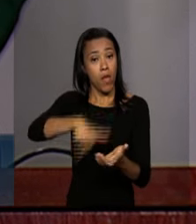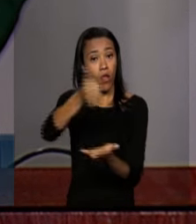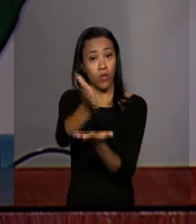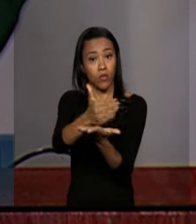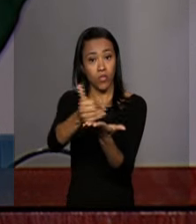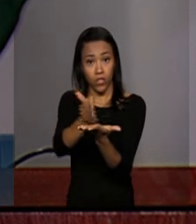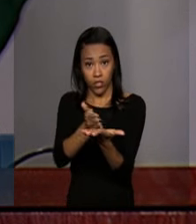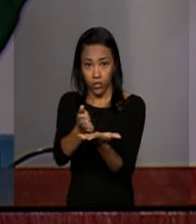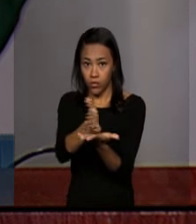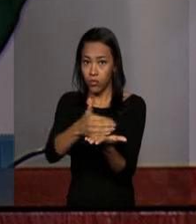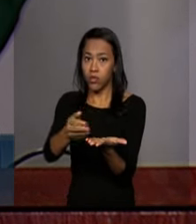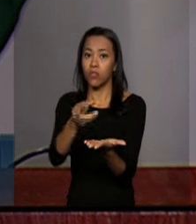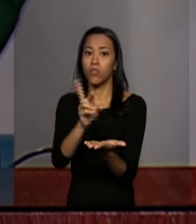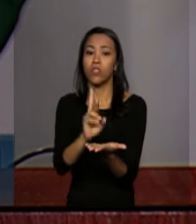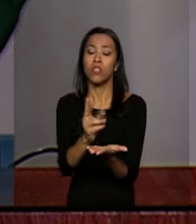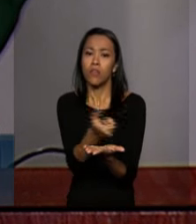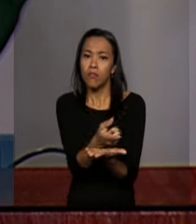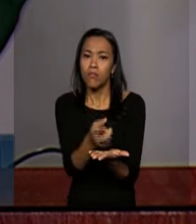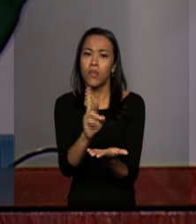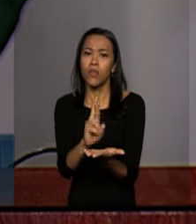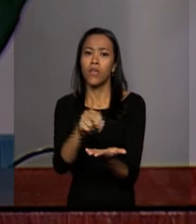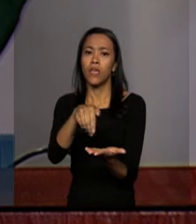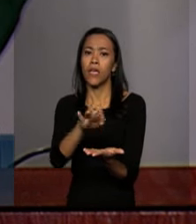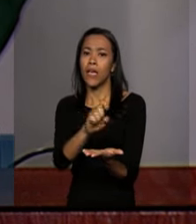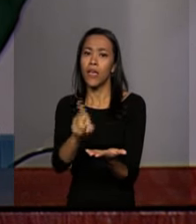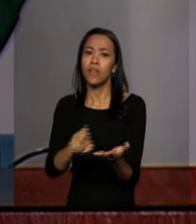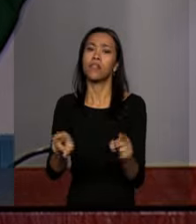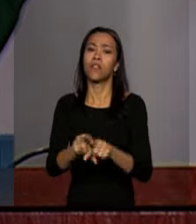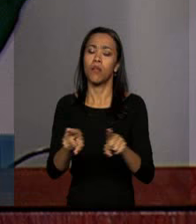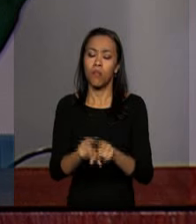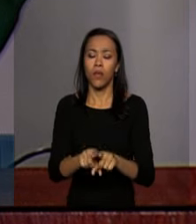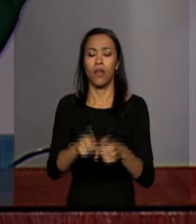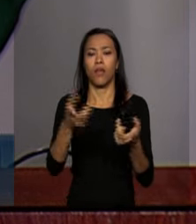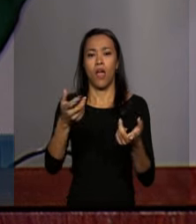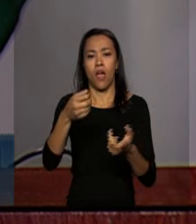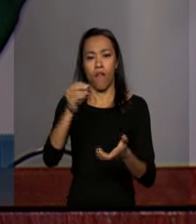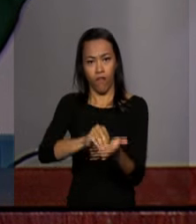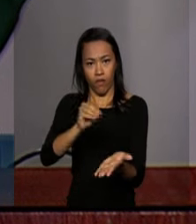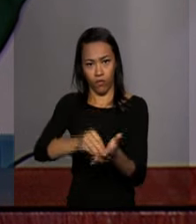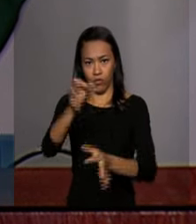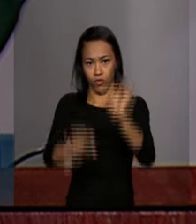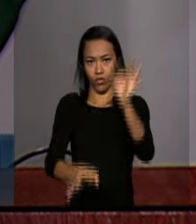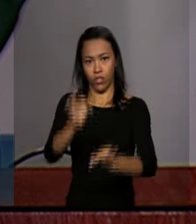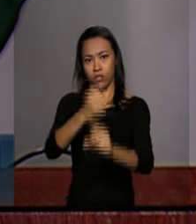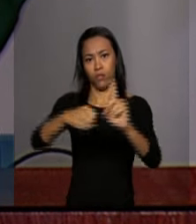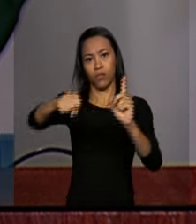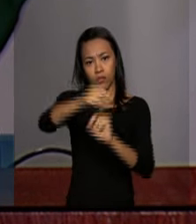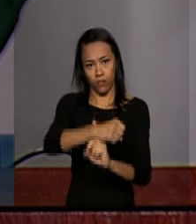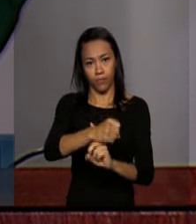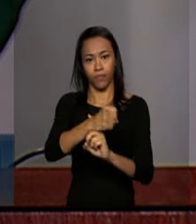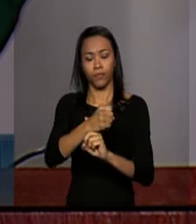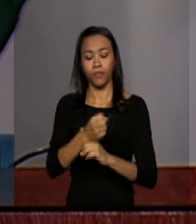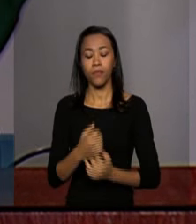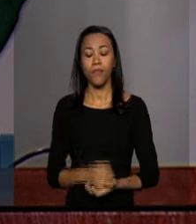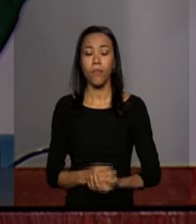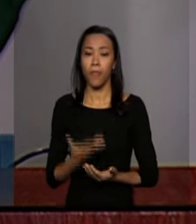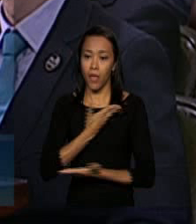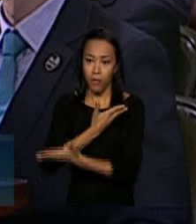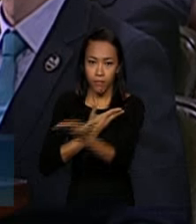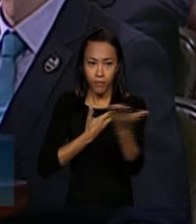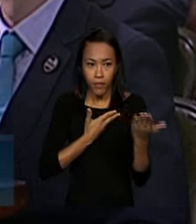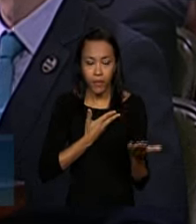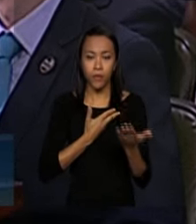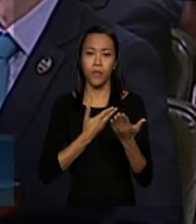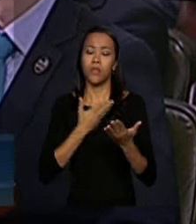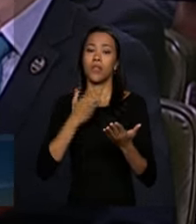renda, à mobilidade e à mais justiça social. Queridos e jovens colegas, em virtude